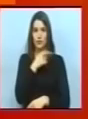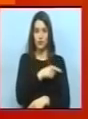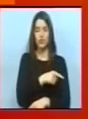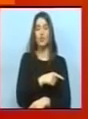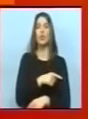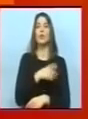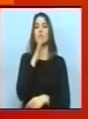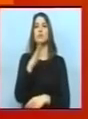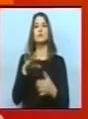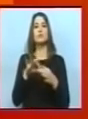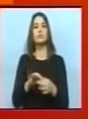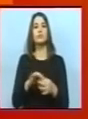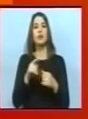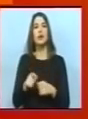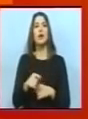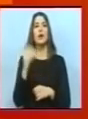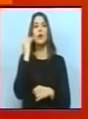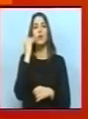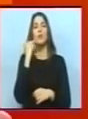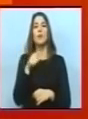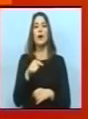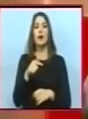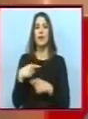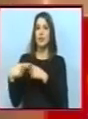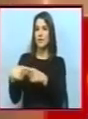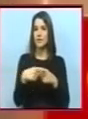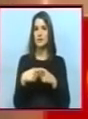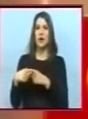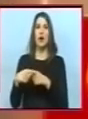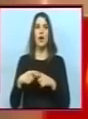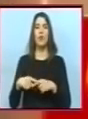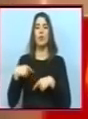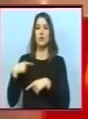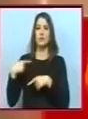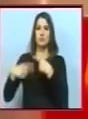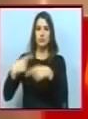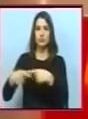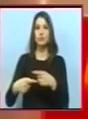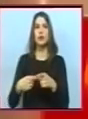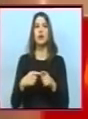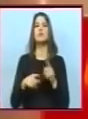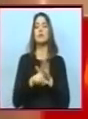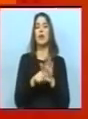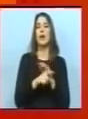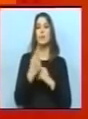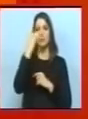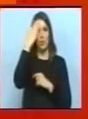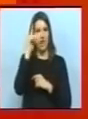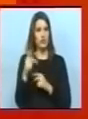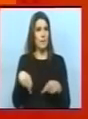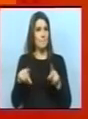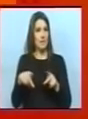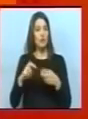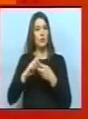e que se falou aqui sobre a questão dos litígios na divisão e na partilha, eu acho que há um método que tem evitado algum